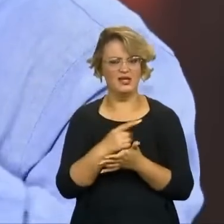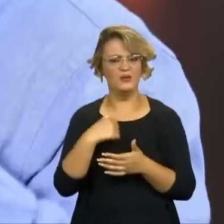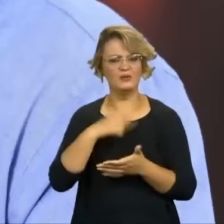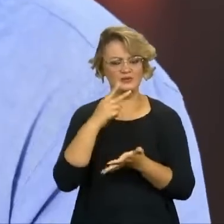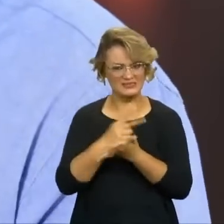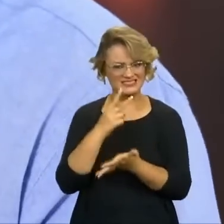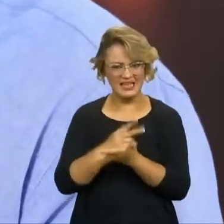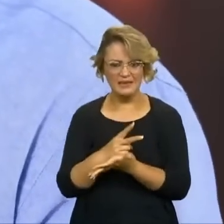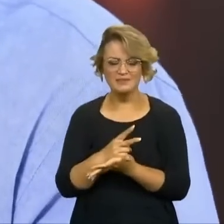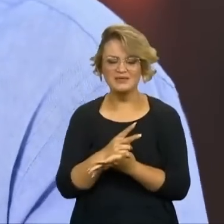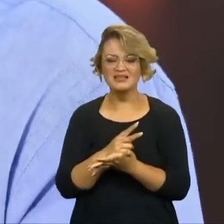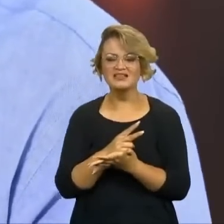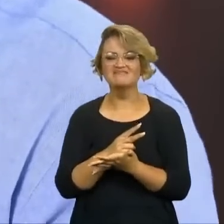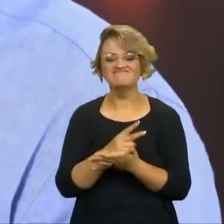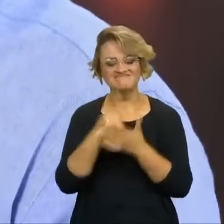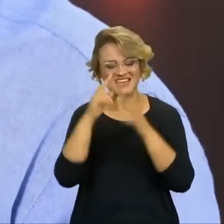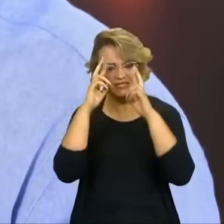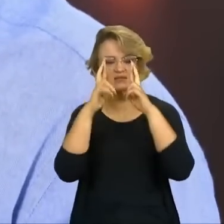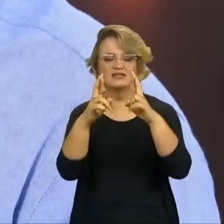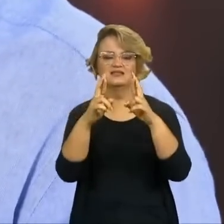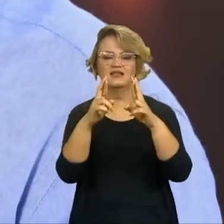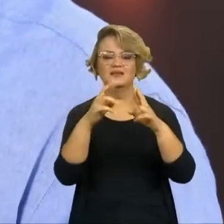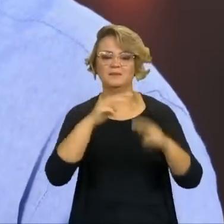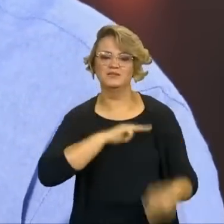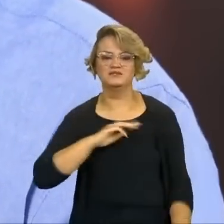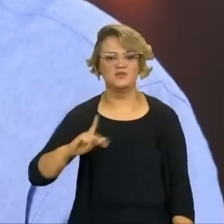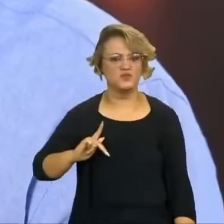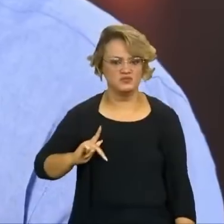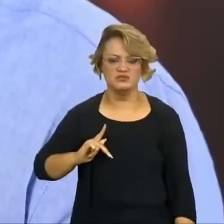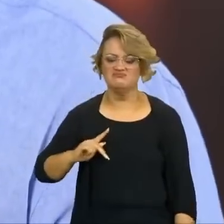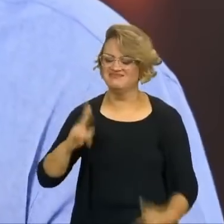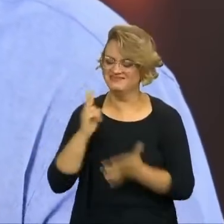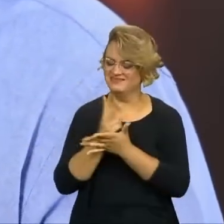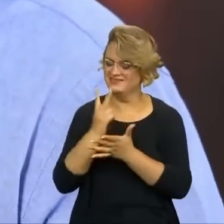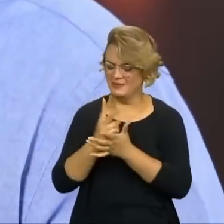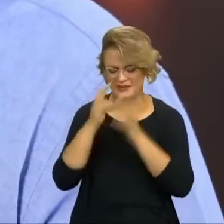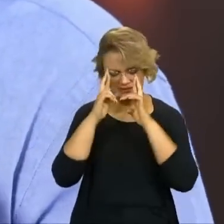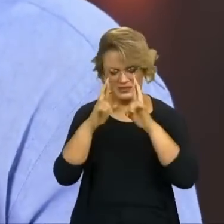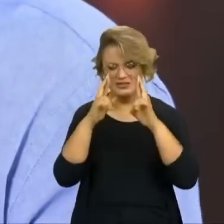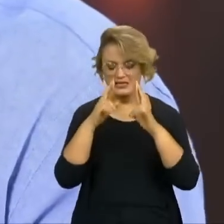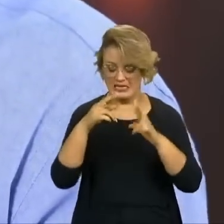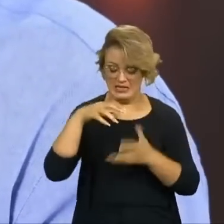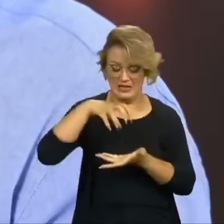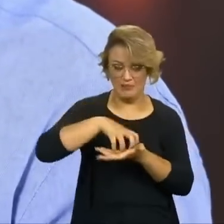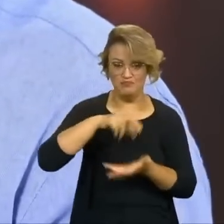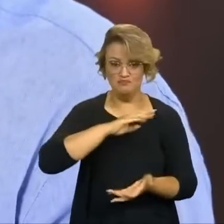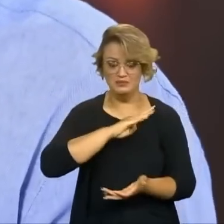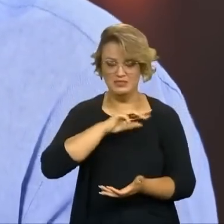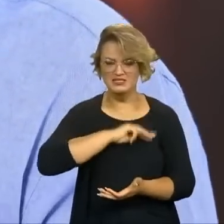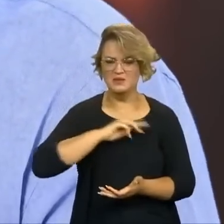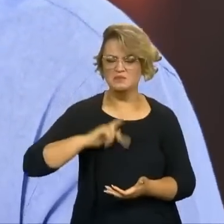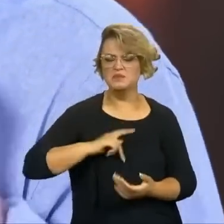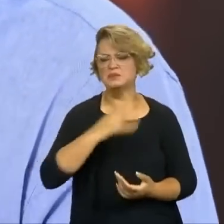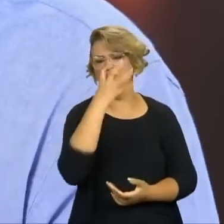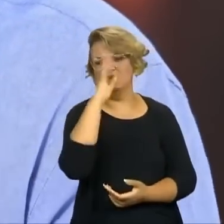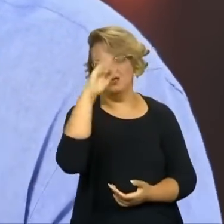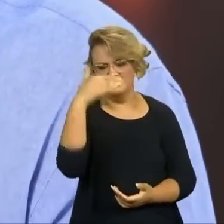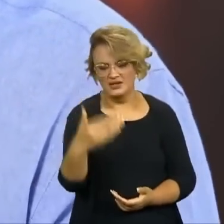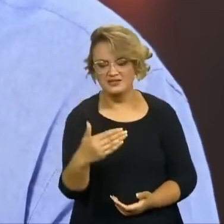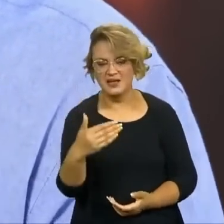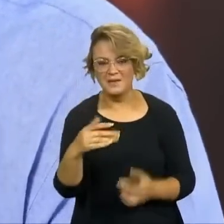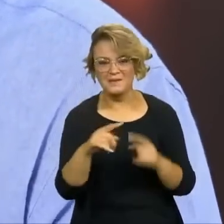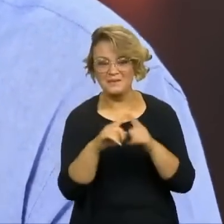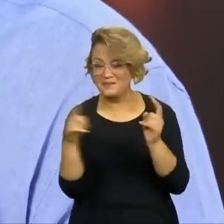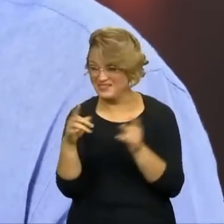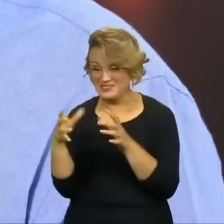mais profundo respeito pelo Ministério Público. Era uma das instituições que eu idolatrava nesse país. Depois dessa quadrilha